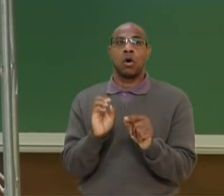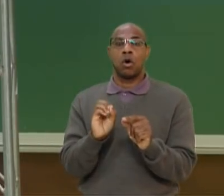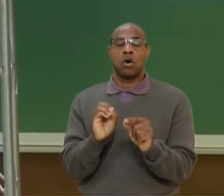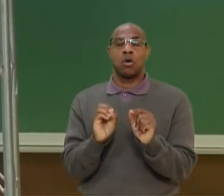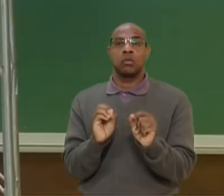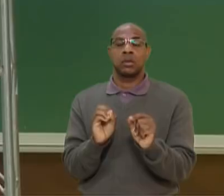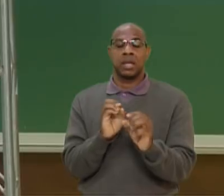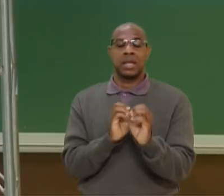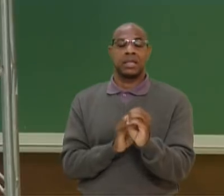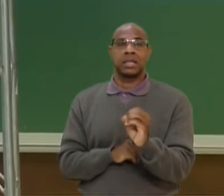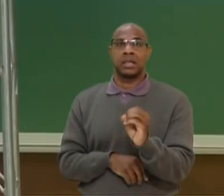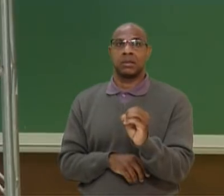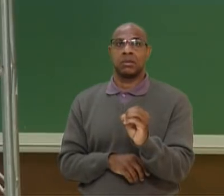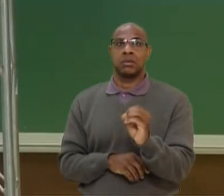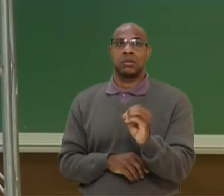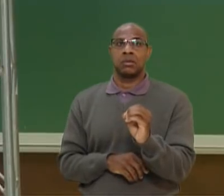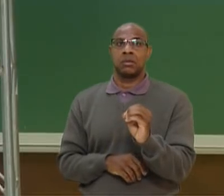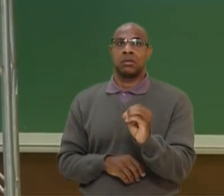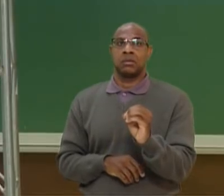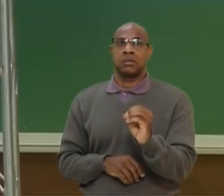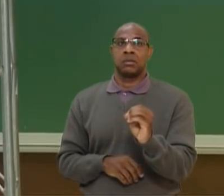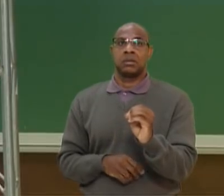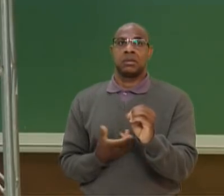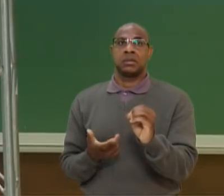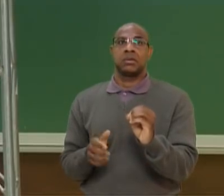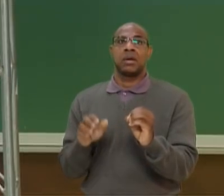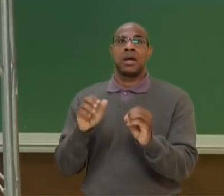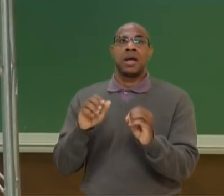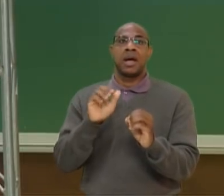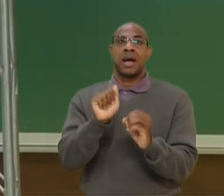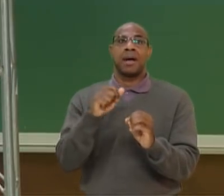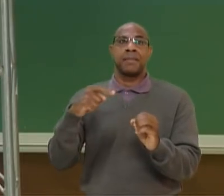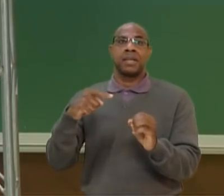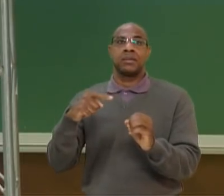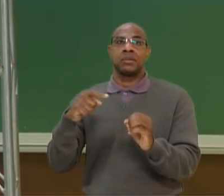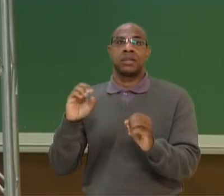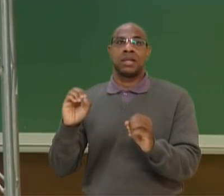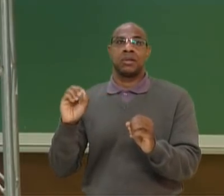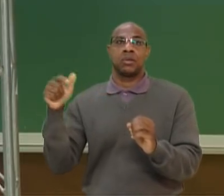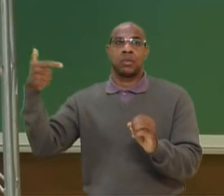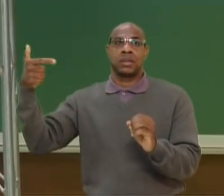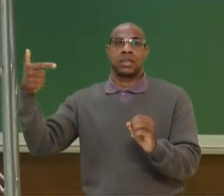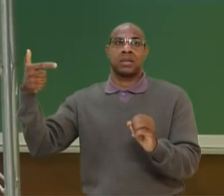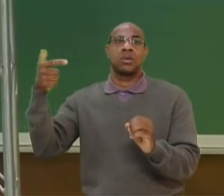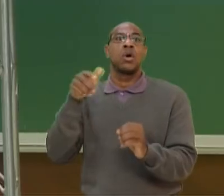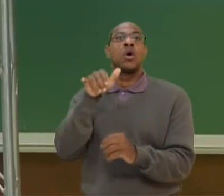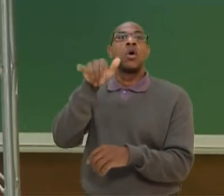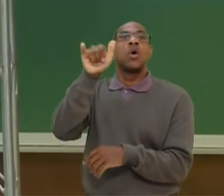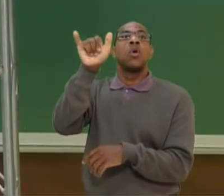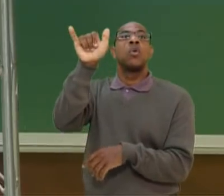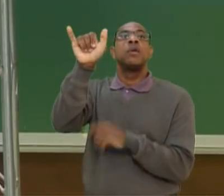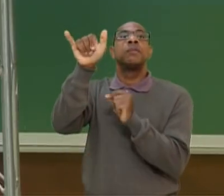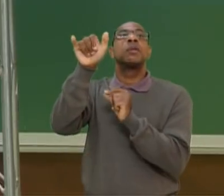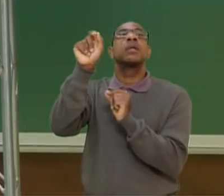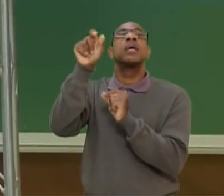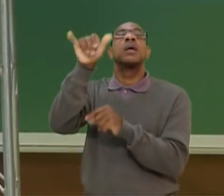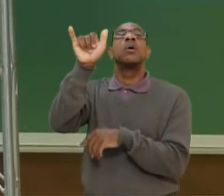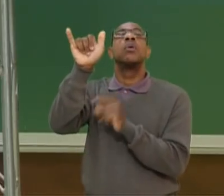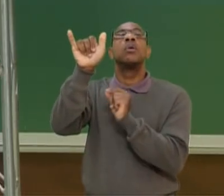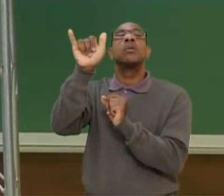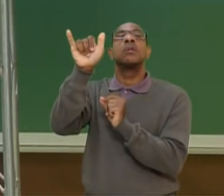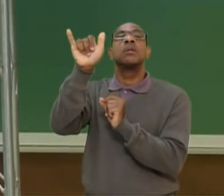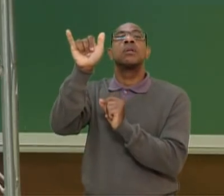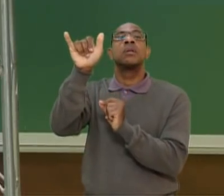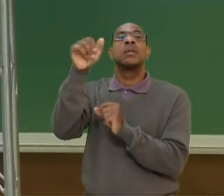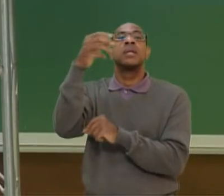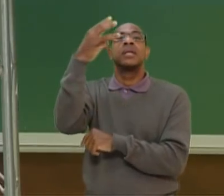O é 0. Então, ficou A menos 0 ao quadrado. O Y aqui é B, vai generalizar, aqui é